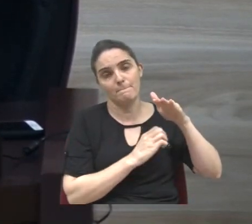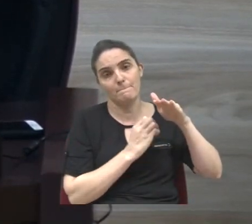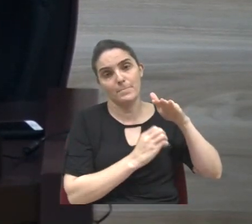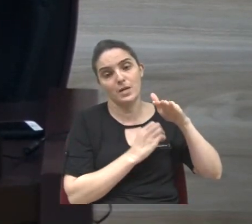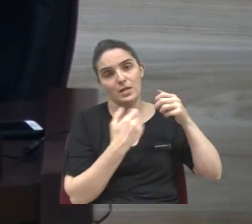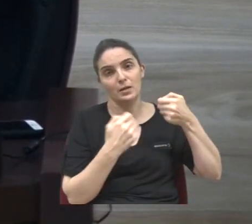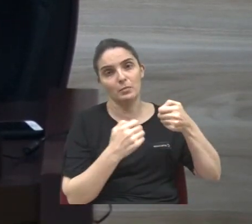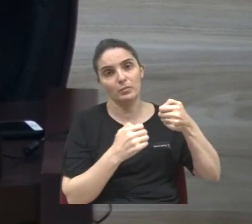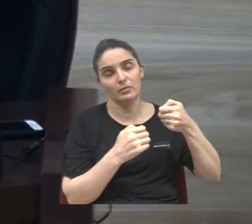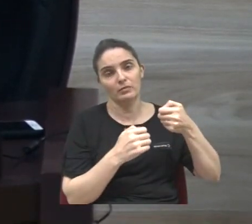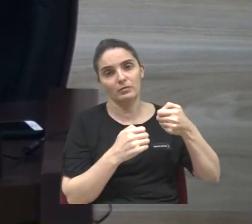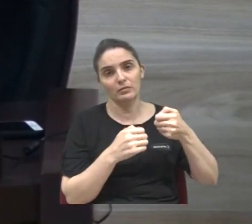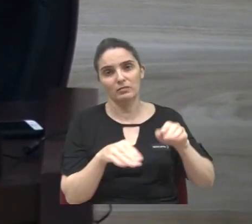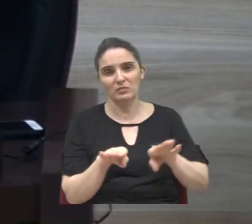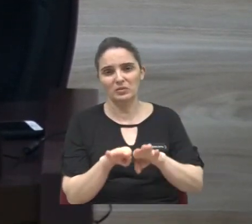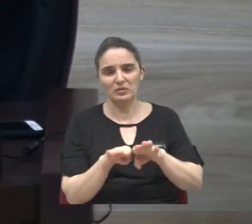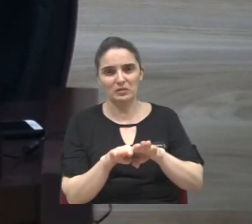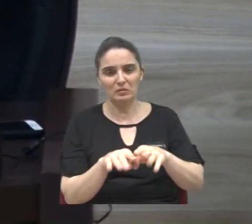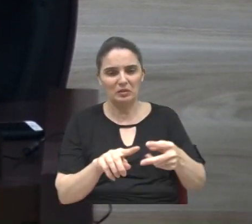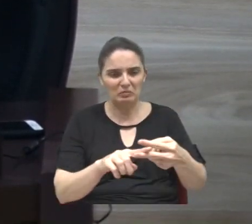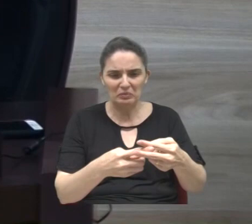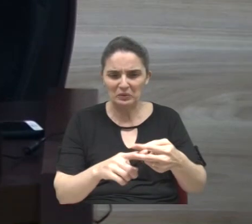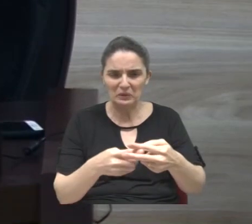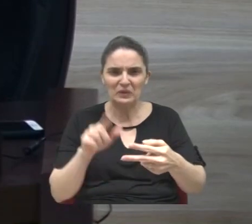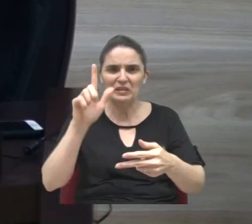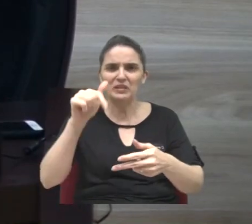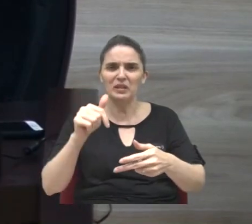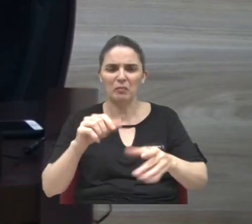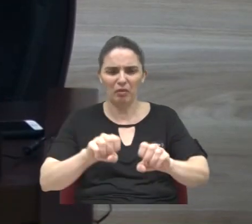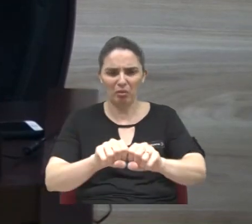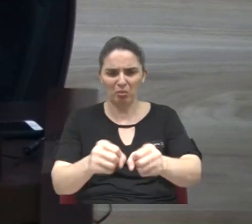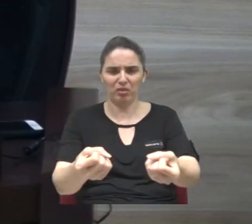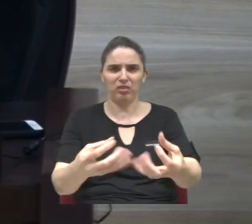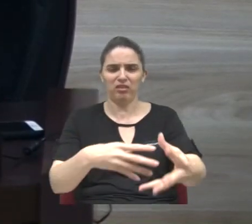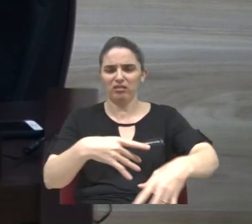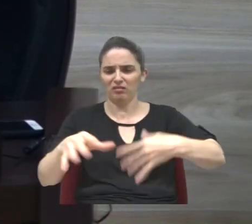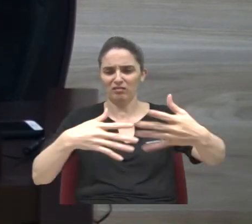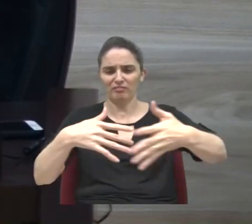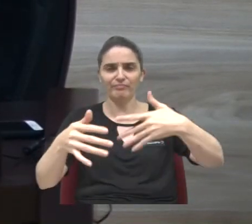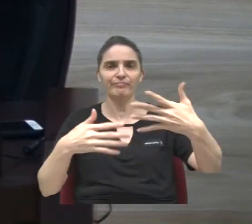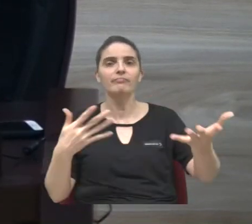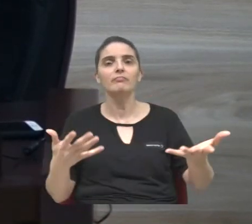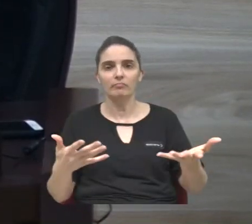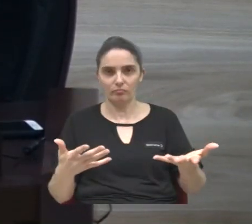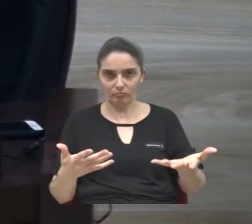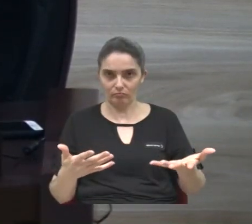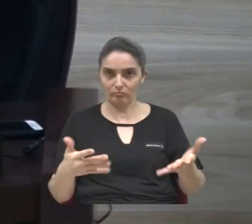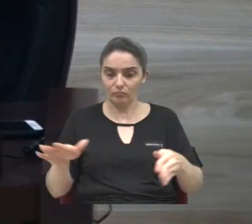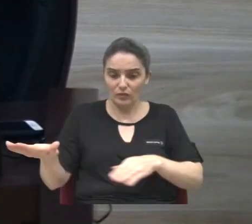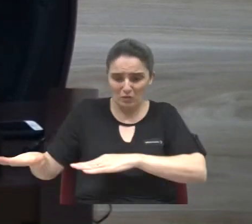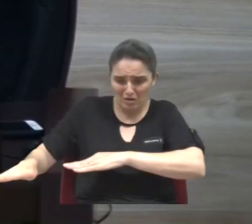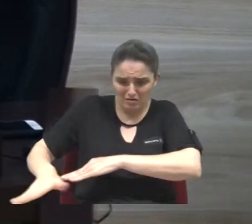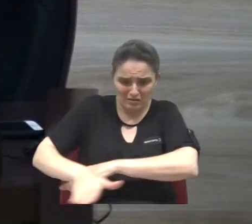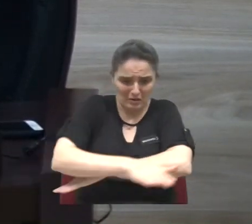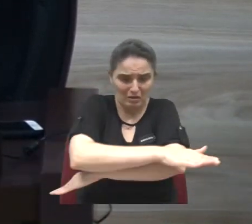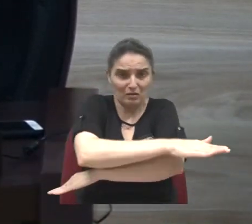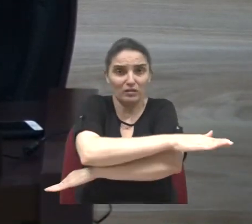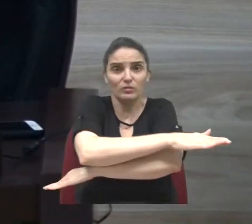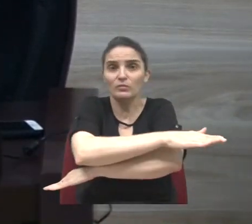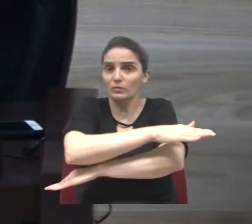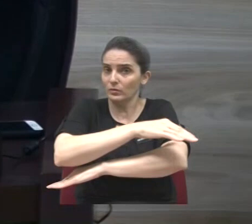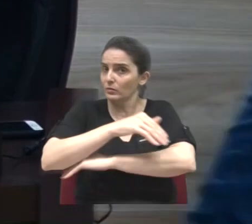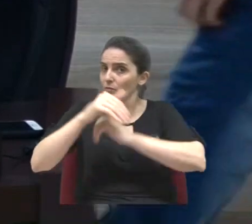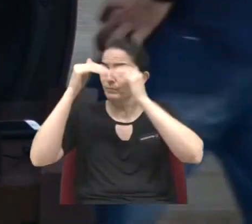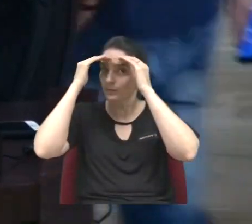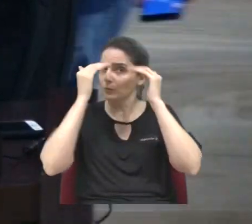dos reparos após a realização da obra na camada asfáltica, descumprindo a cláusula